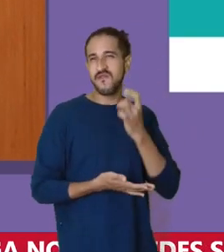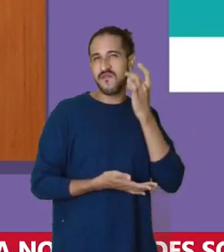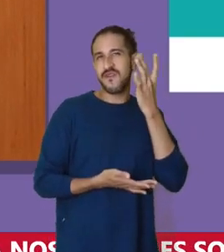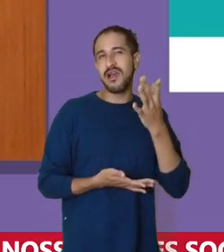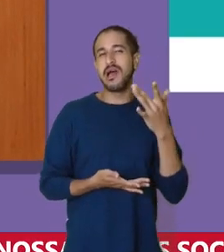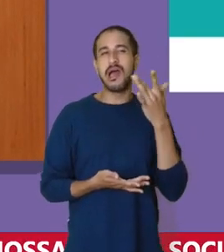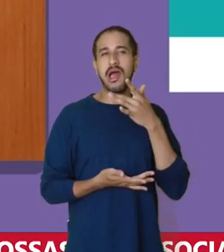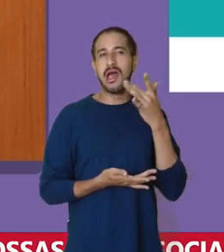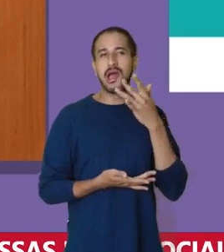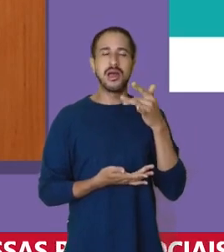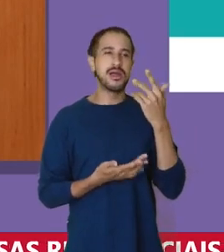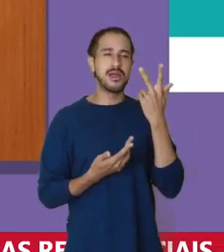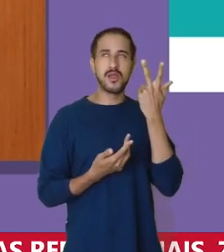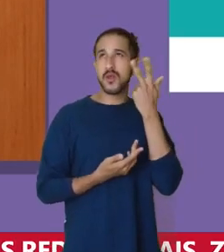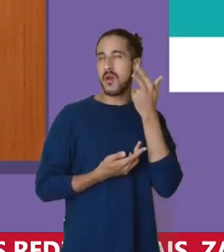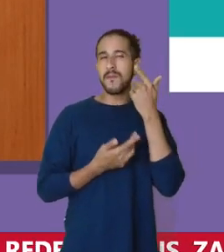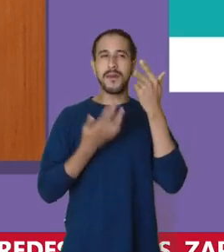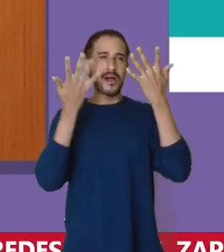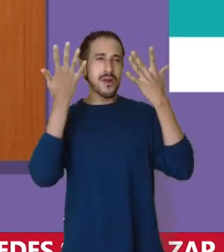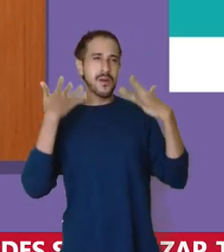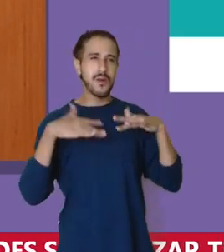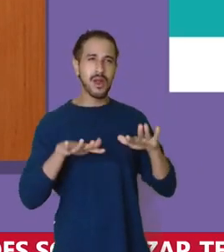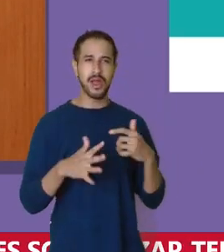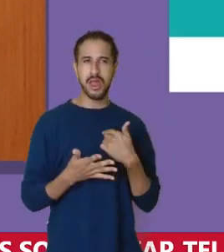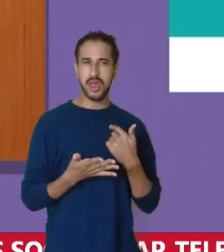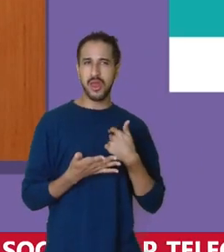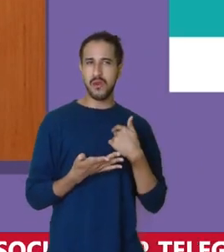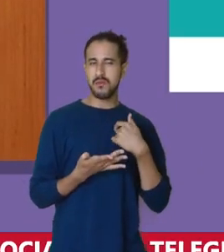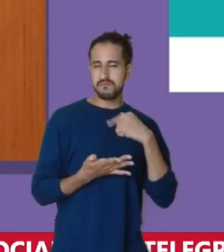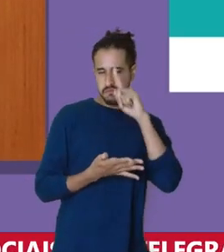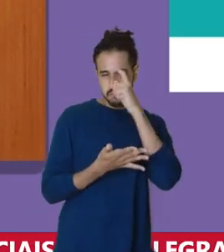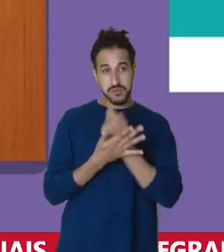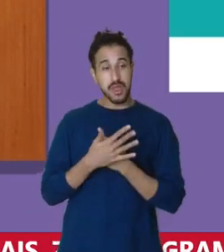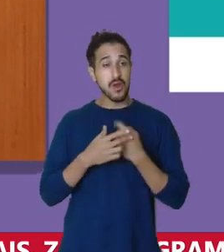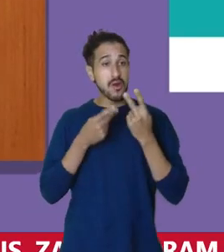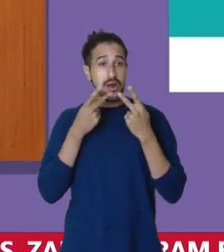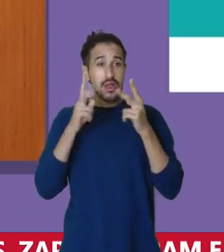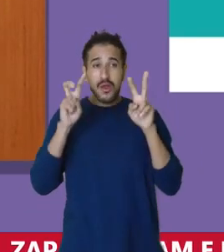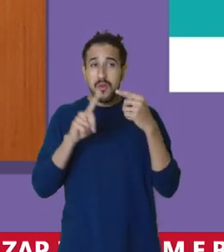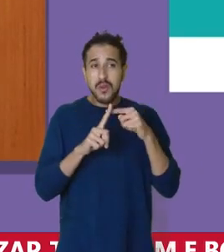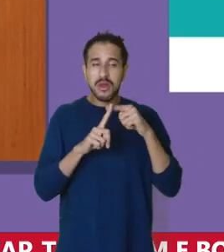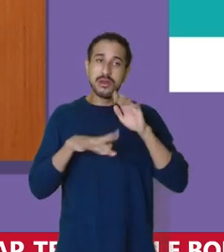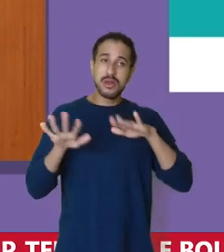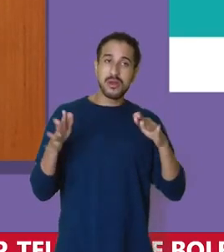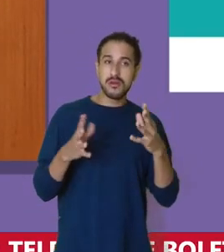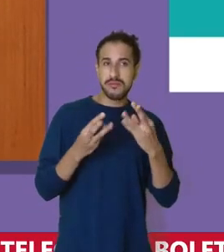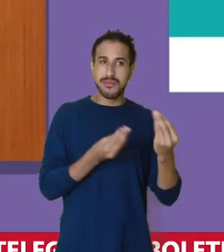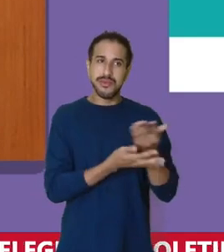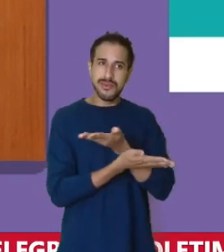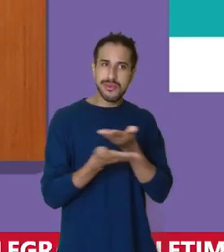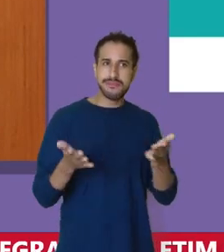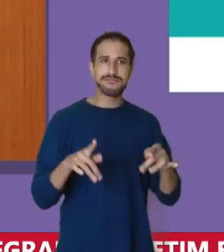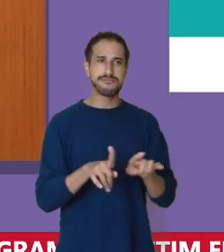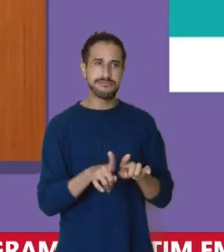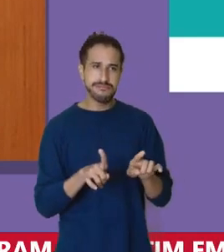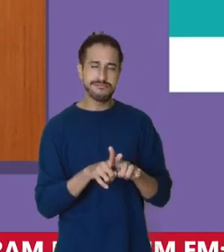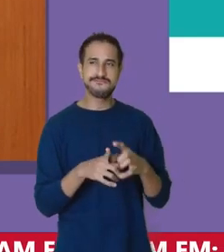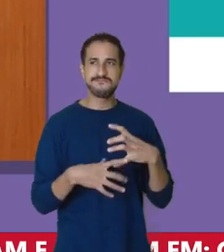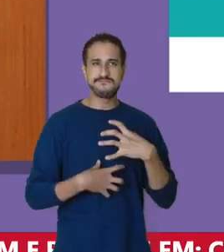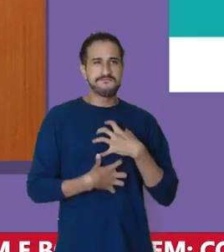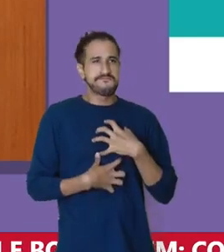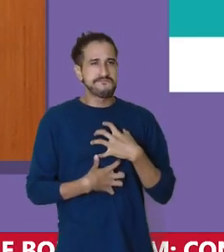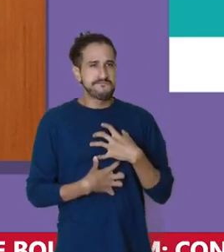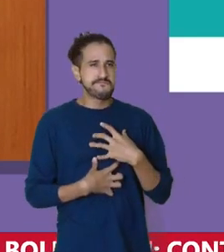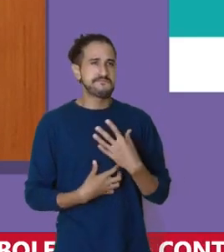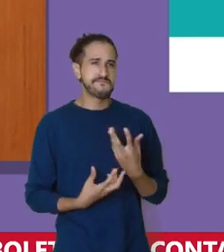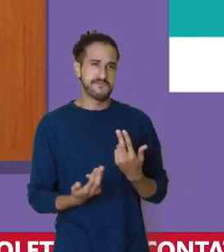que naturalmente eu tomaria. E eu tô dizendo isso porque talvez muitas de vocês também estejam sentindo